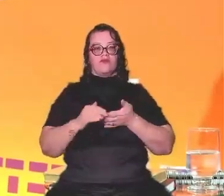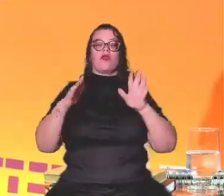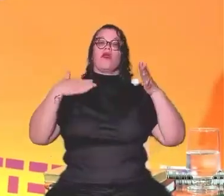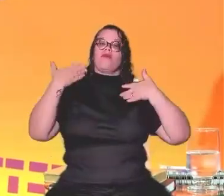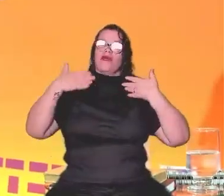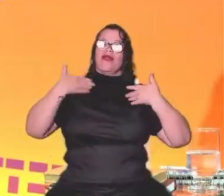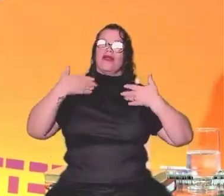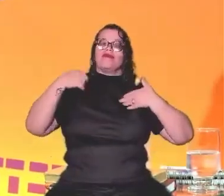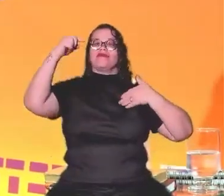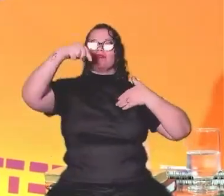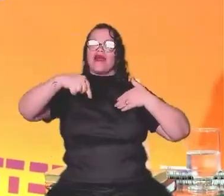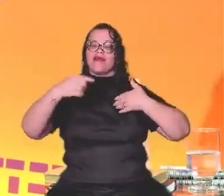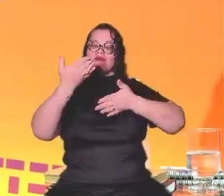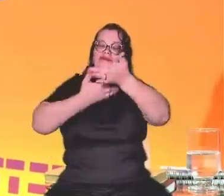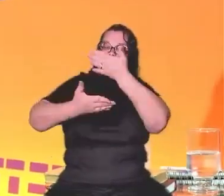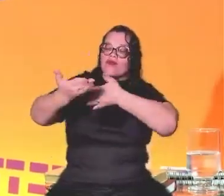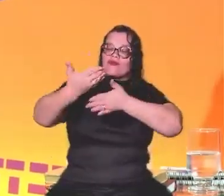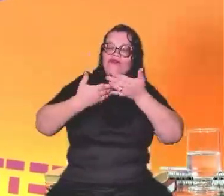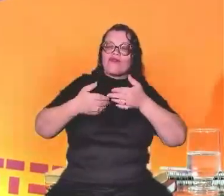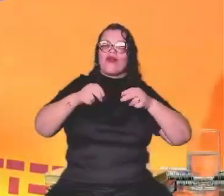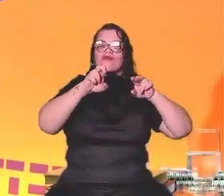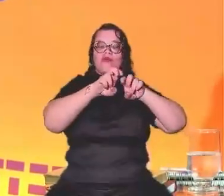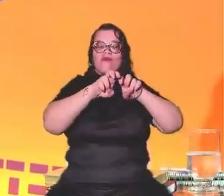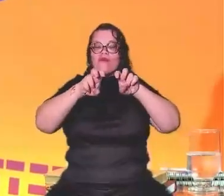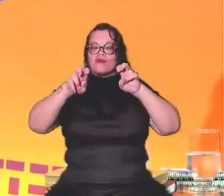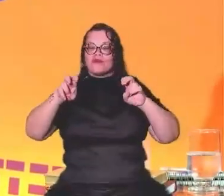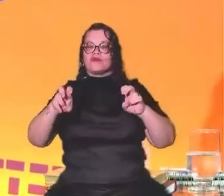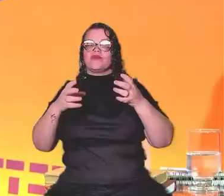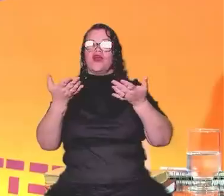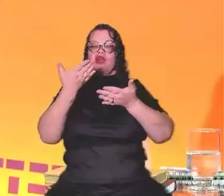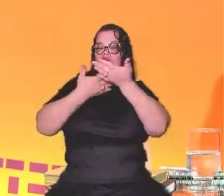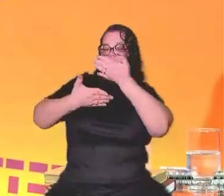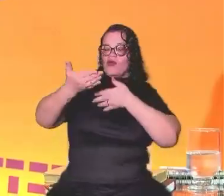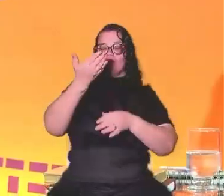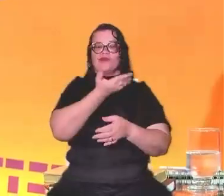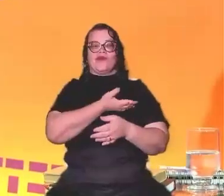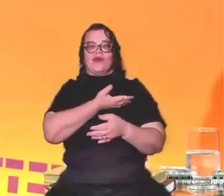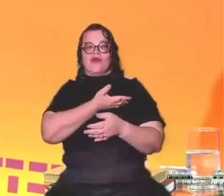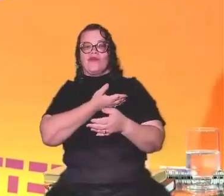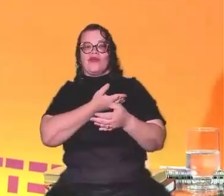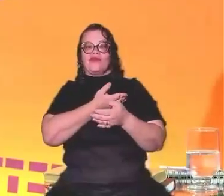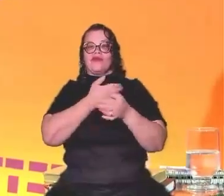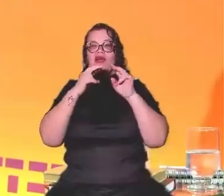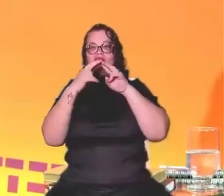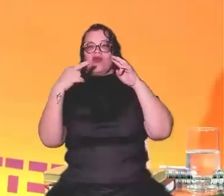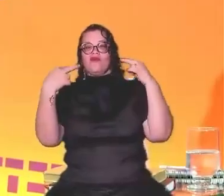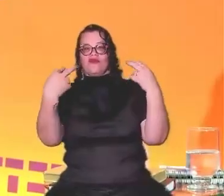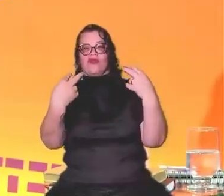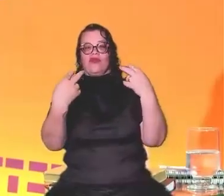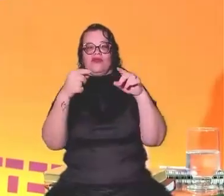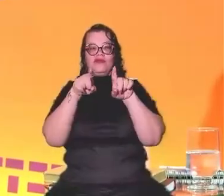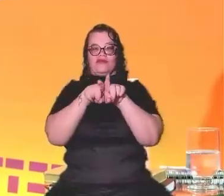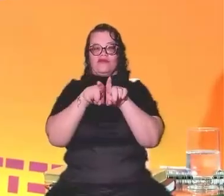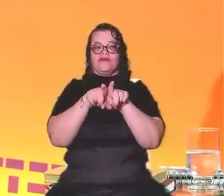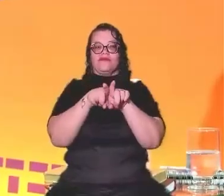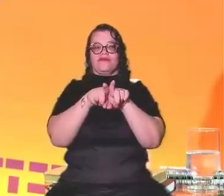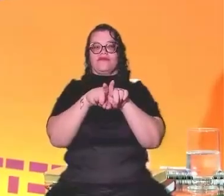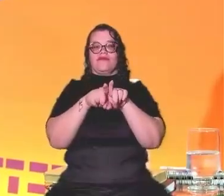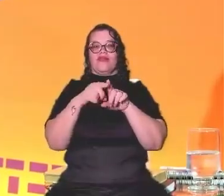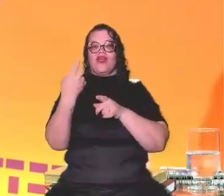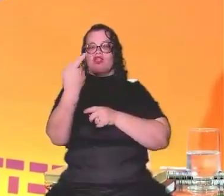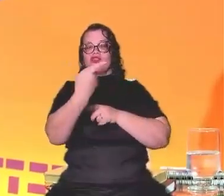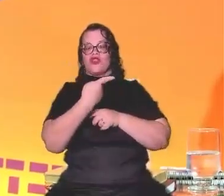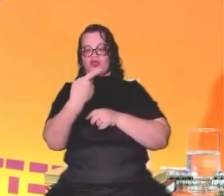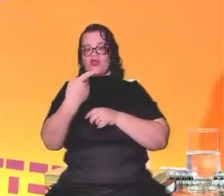estão do início ao fim os intérpretes de Libras. Eles se intercalam ao longo do vídeo entre diferentes mulheres e homens que trajam blusa preta. Eles